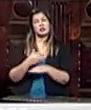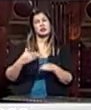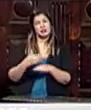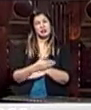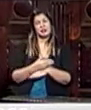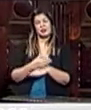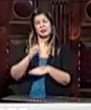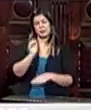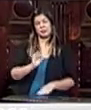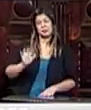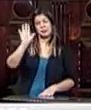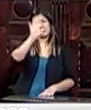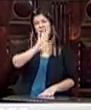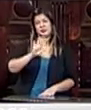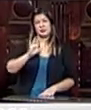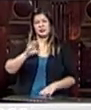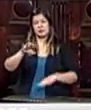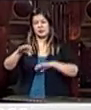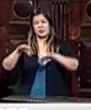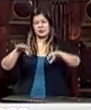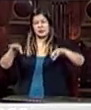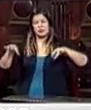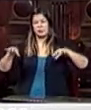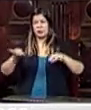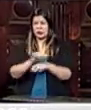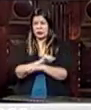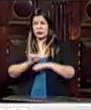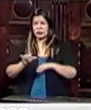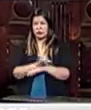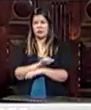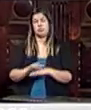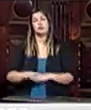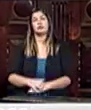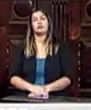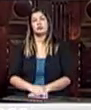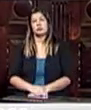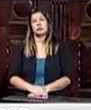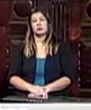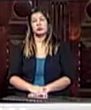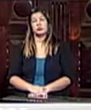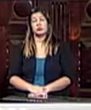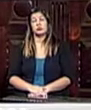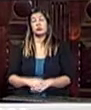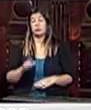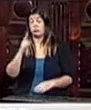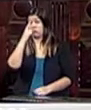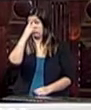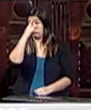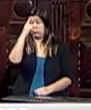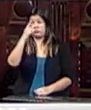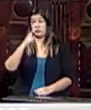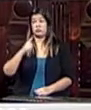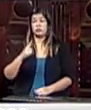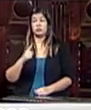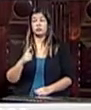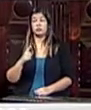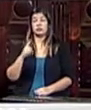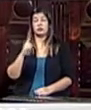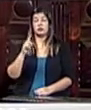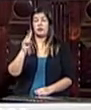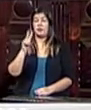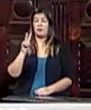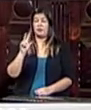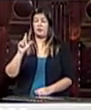patrimônio nacional nos setores mais estratégicos. Imaginar que a Vale do Rio